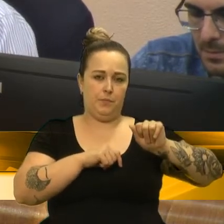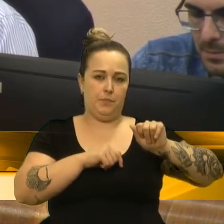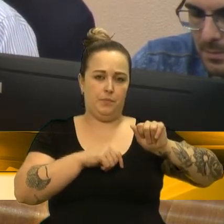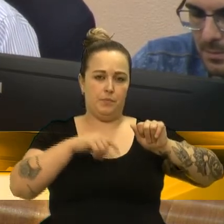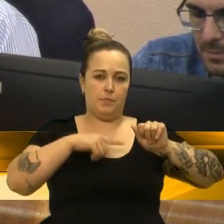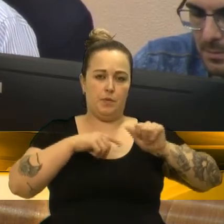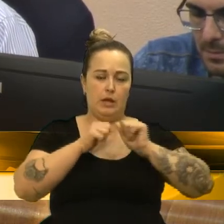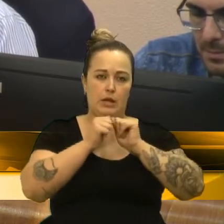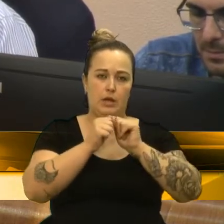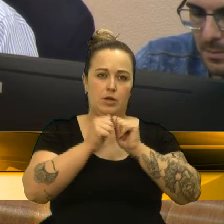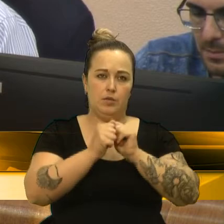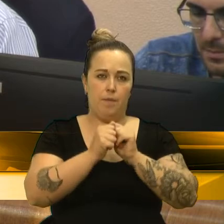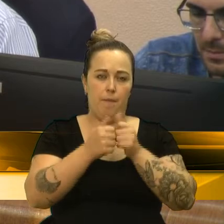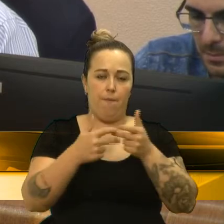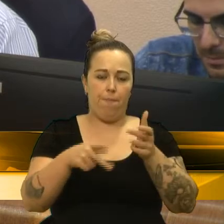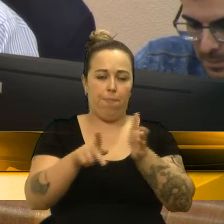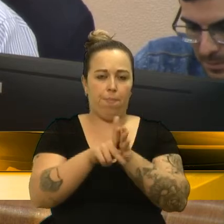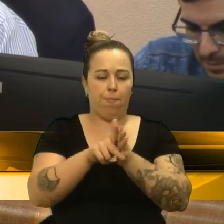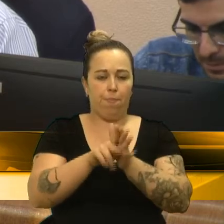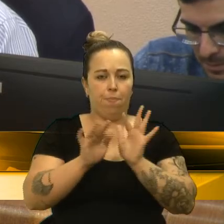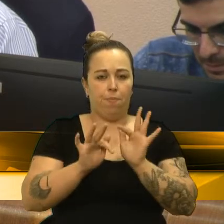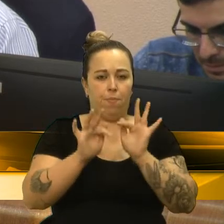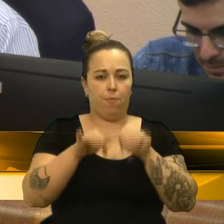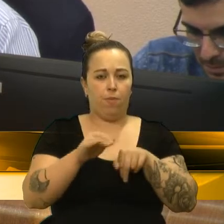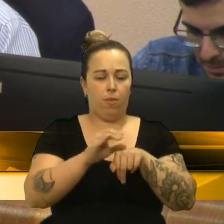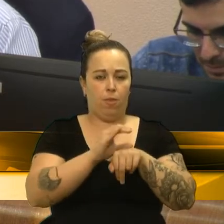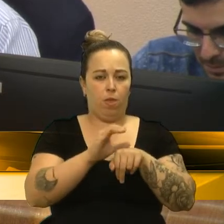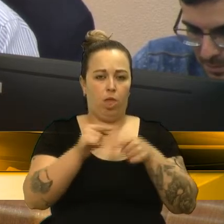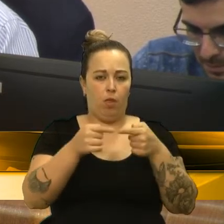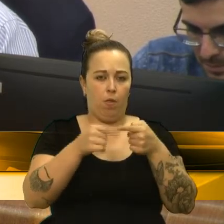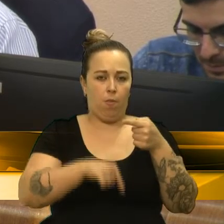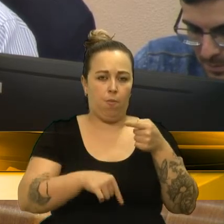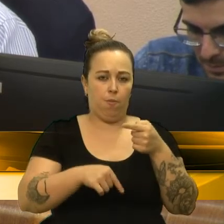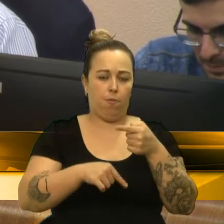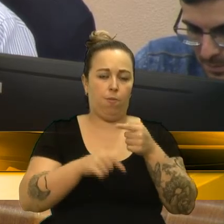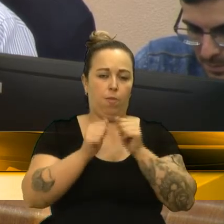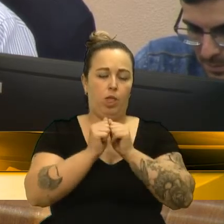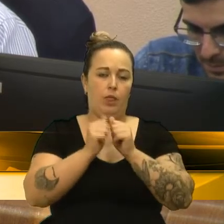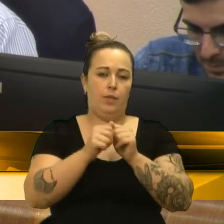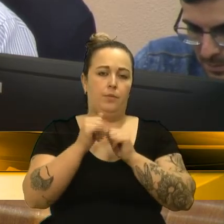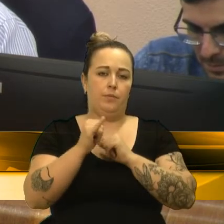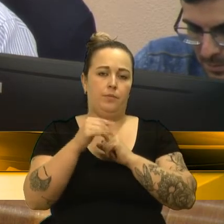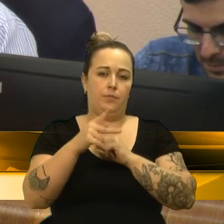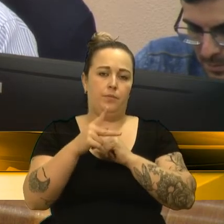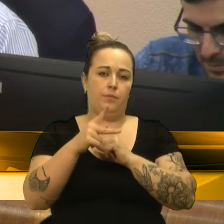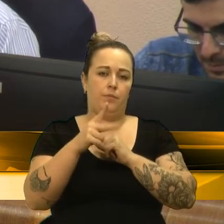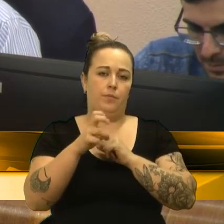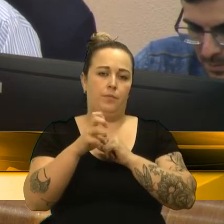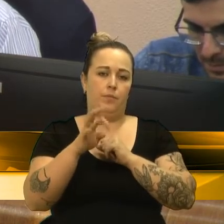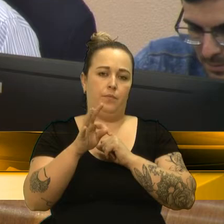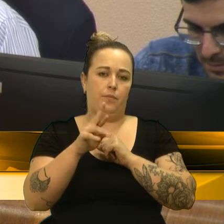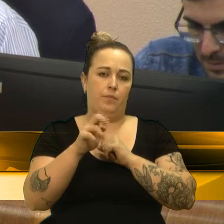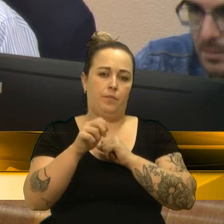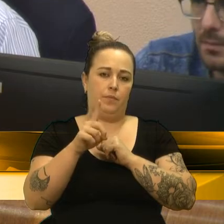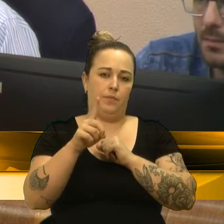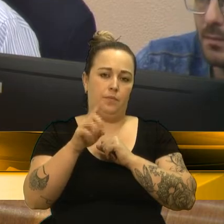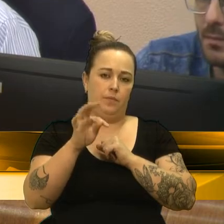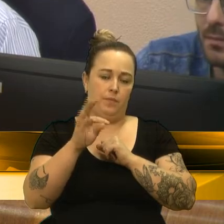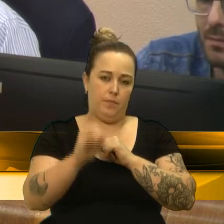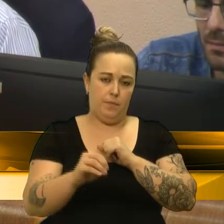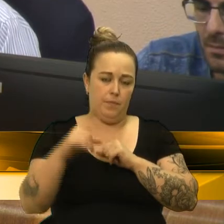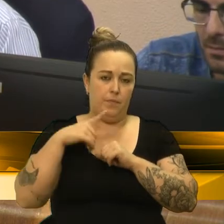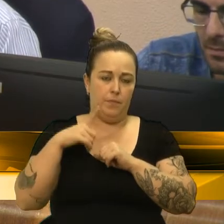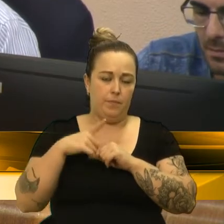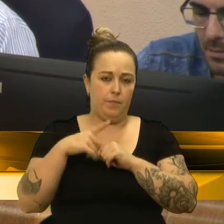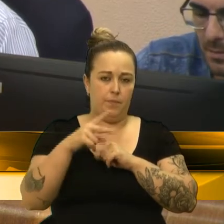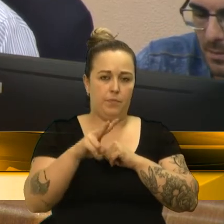altera parte para desconstituir os efeitos da notificação pessoal realizada por impetrado, suspendendo-se o processo de impeachment, até que sejam sanados os